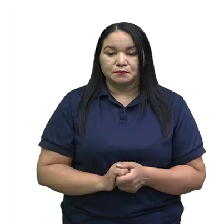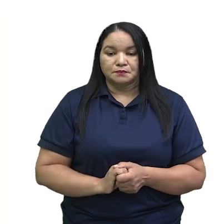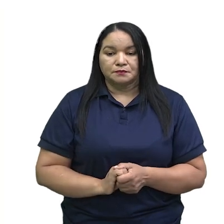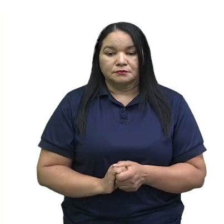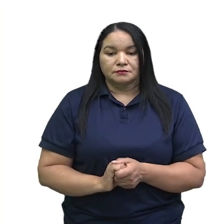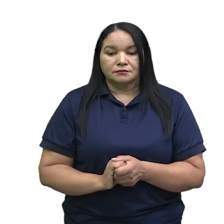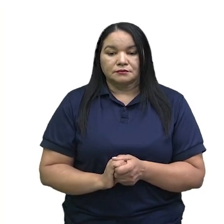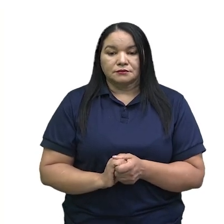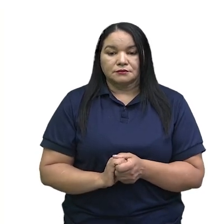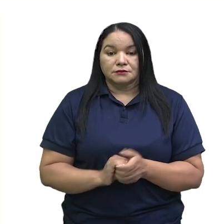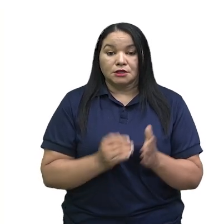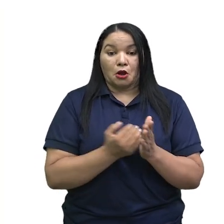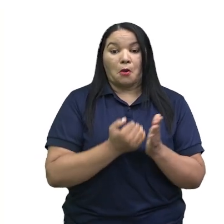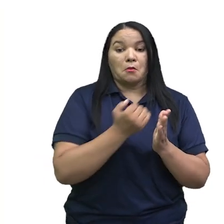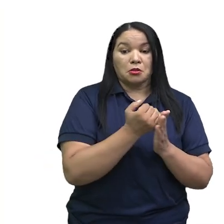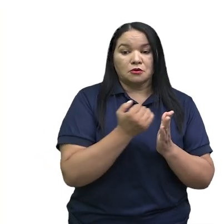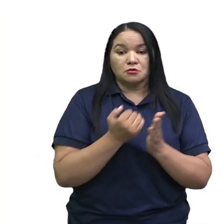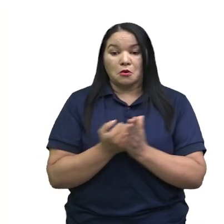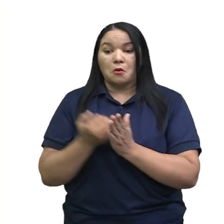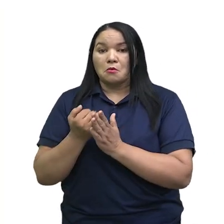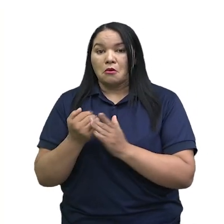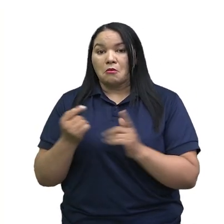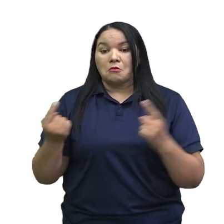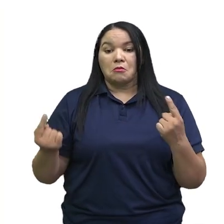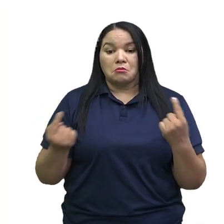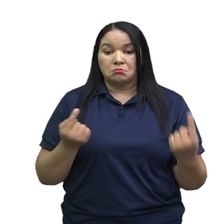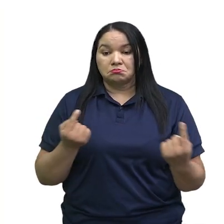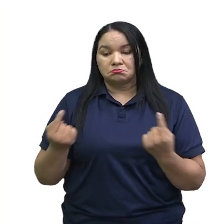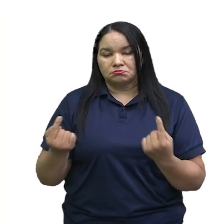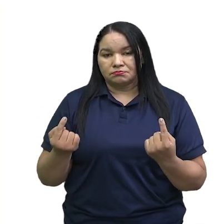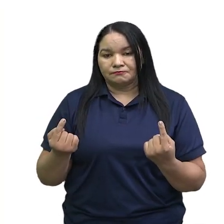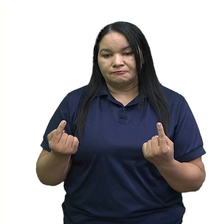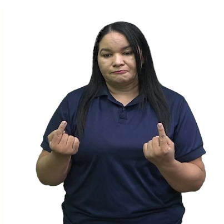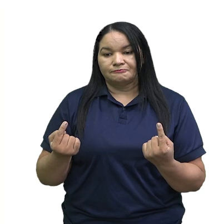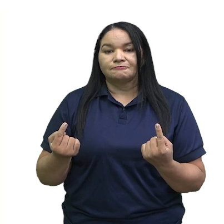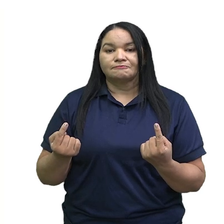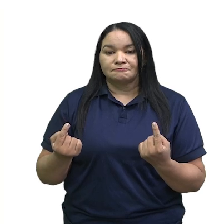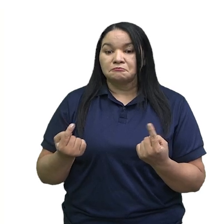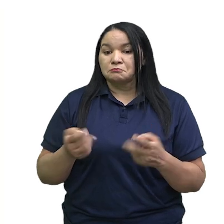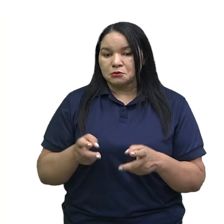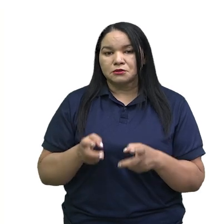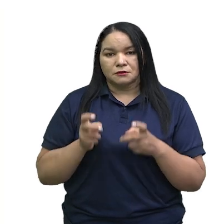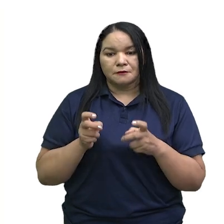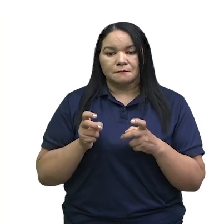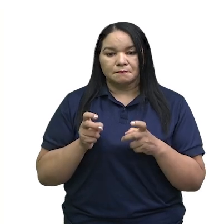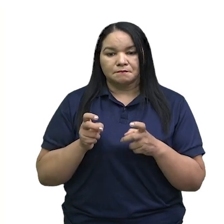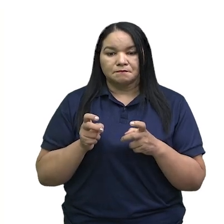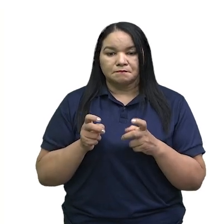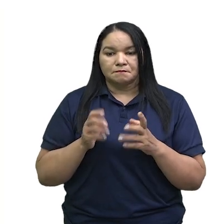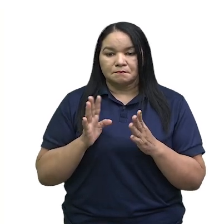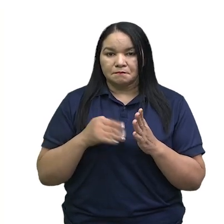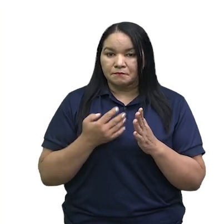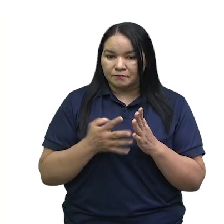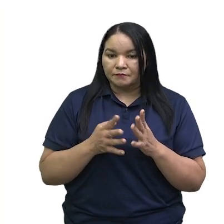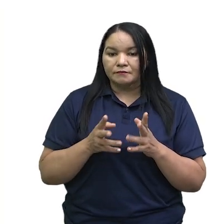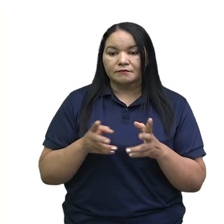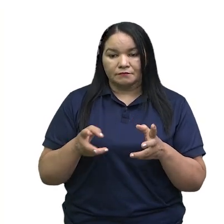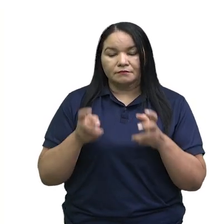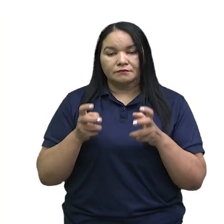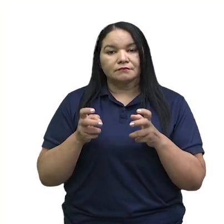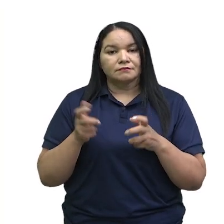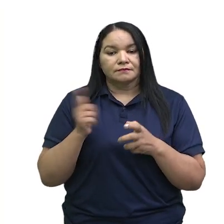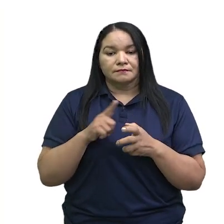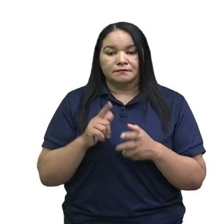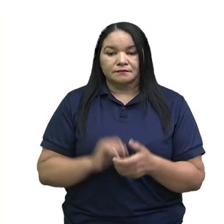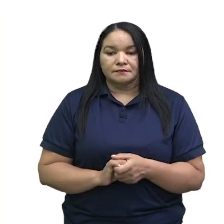Onde que rendeu mais? Ou, na verdade, onde que está sendo mais cobrado? A gente consegue perceber com essa tabela justamente isso,